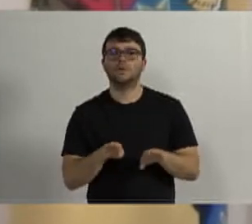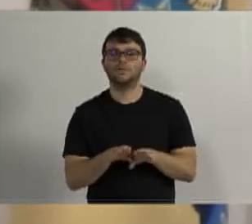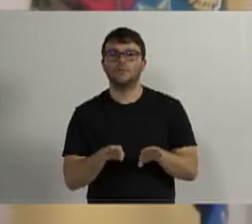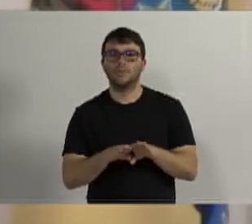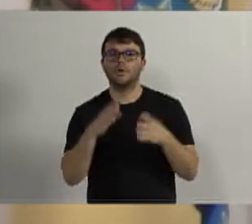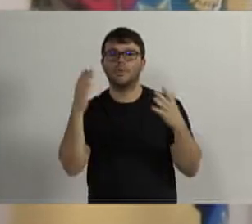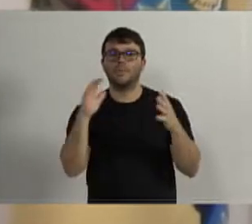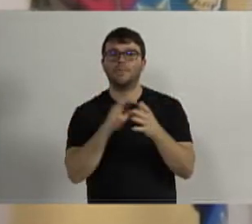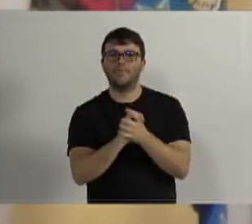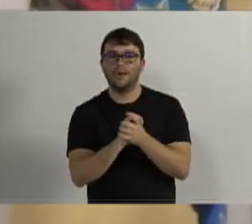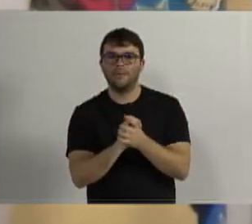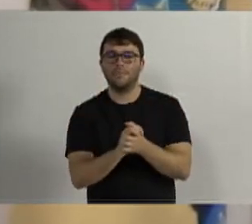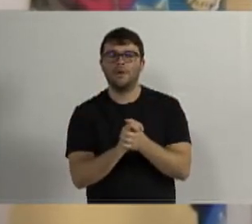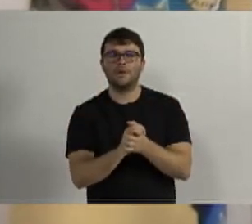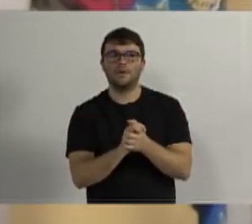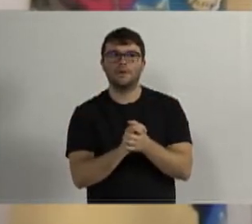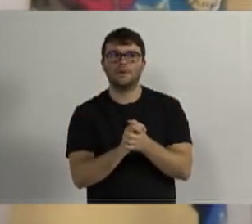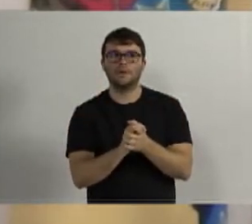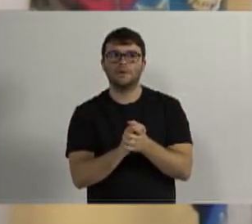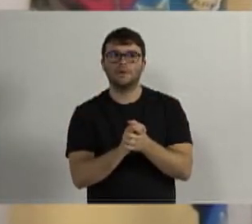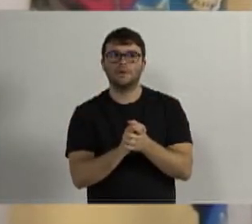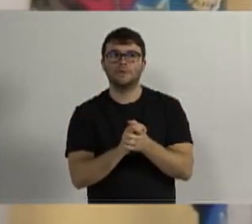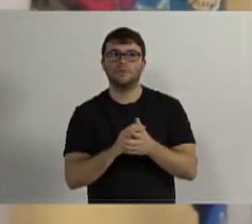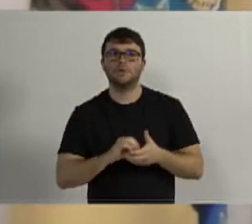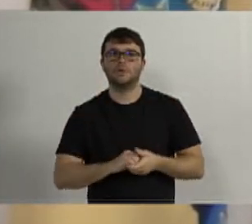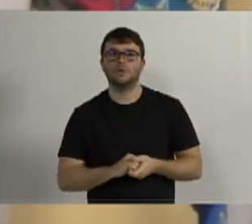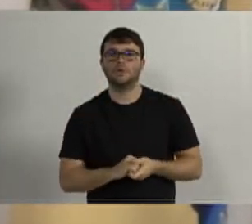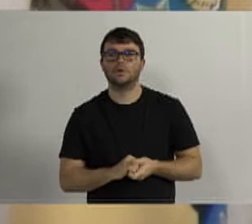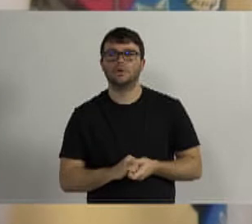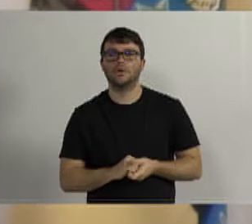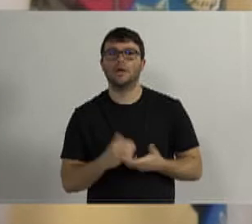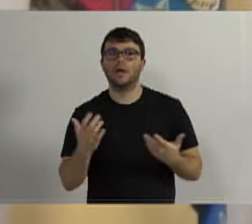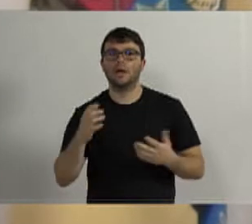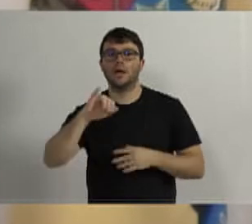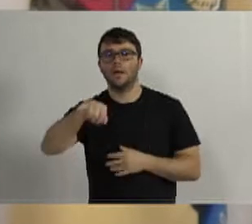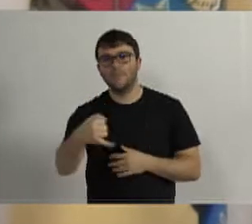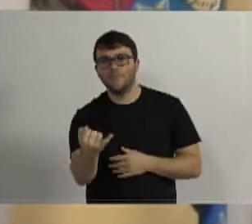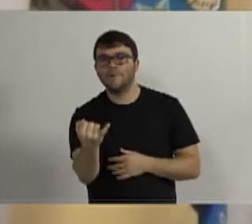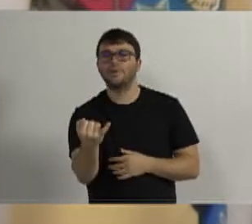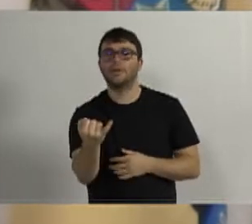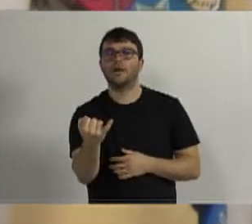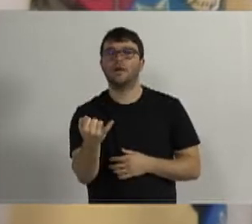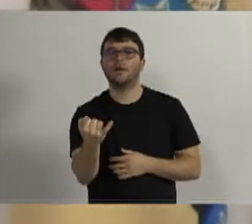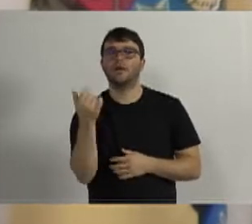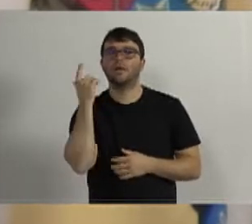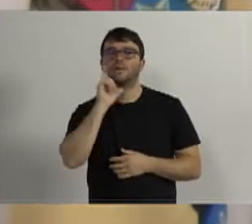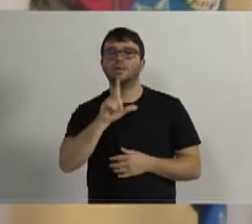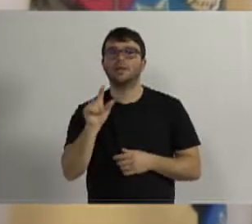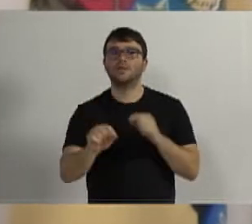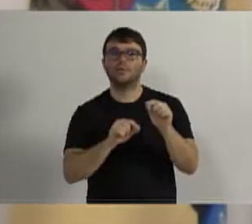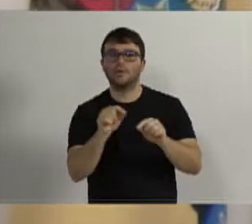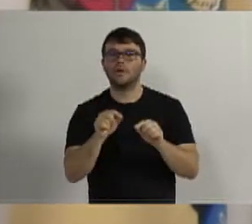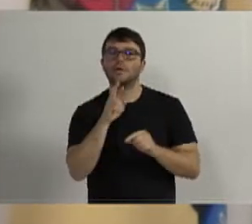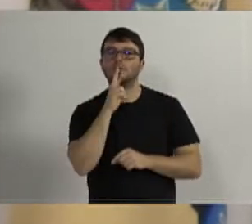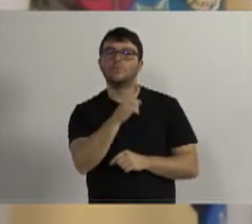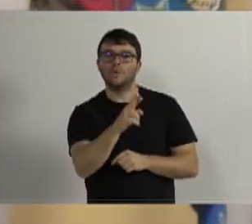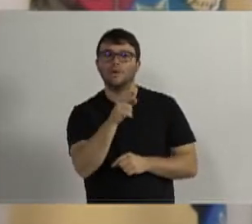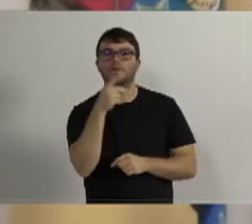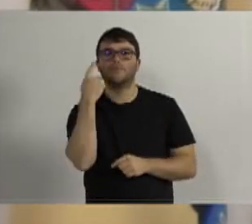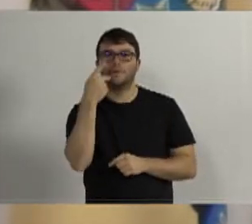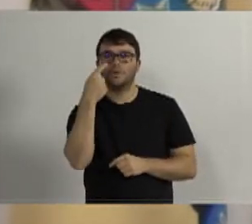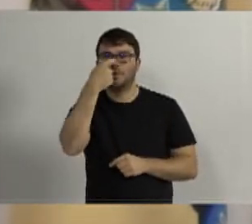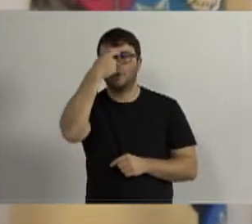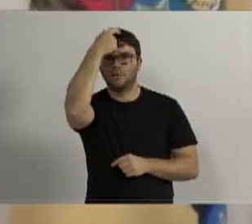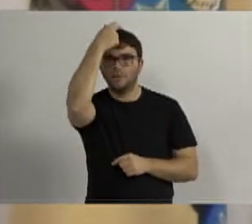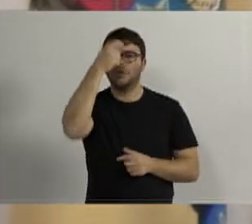pela iniciativa e que era aproveitar o encejo para responder ao Vereador Adriano sim